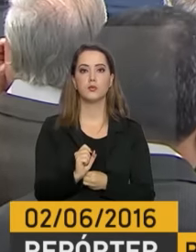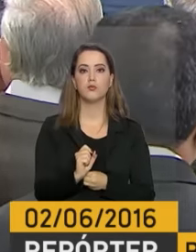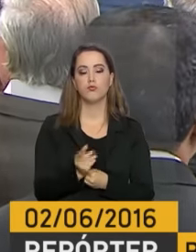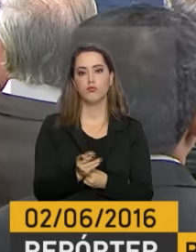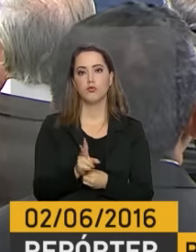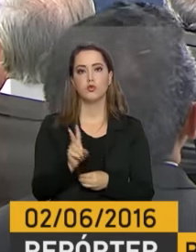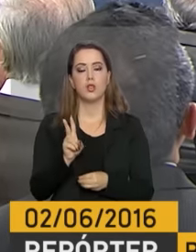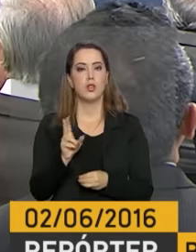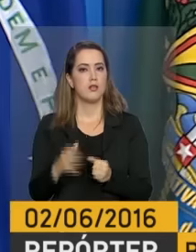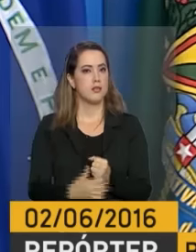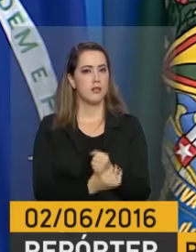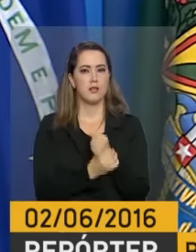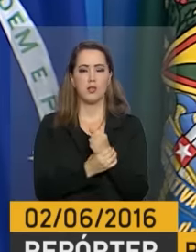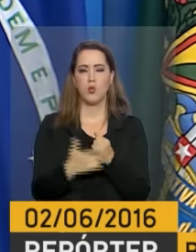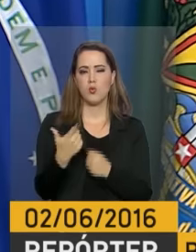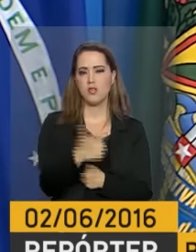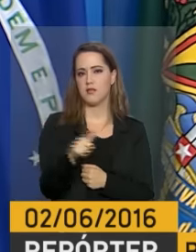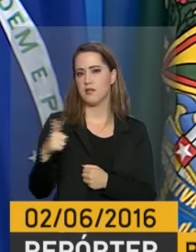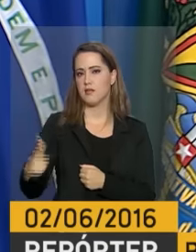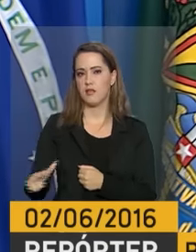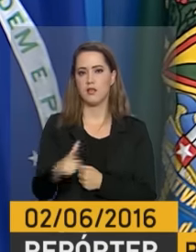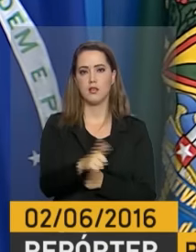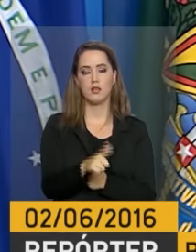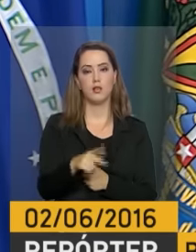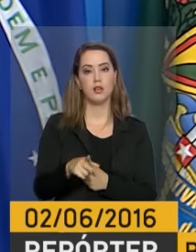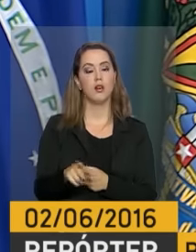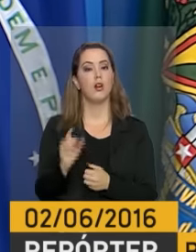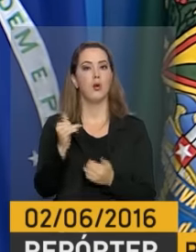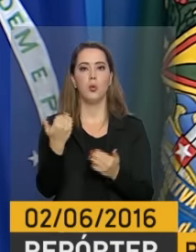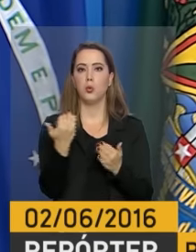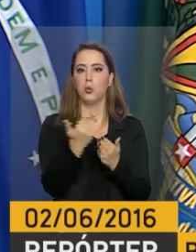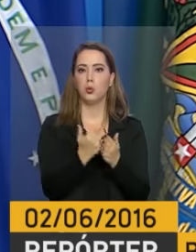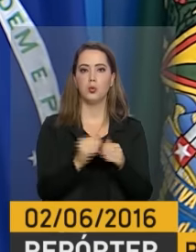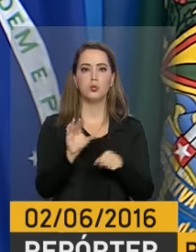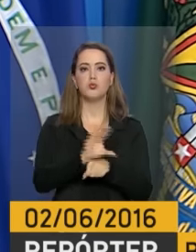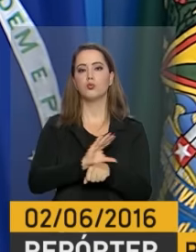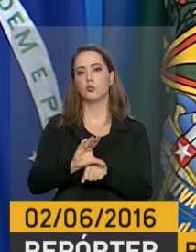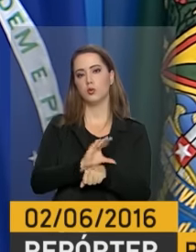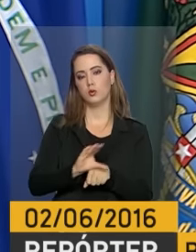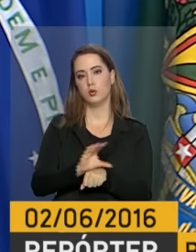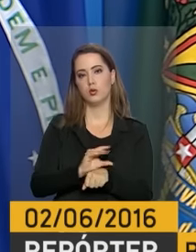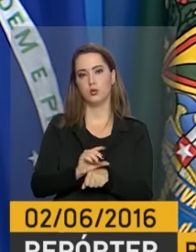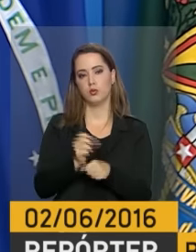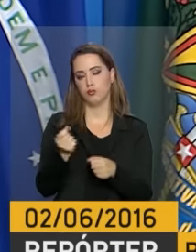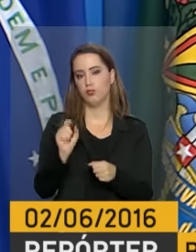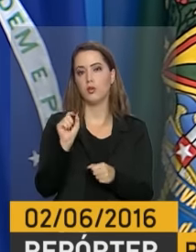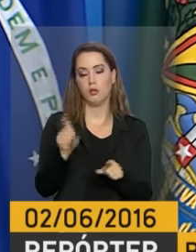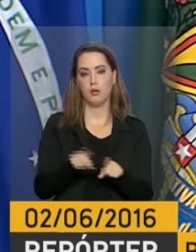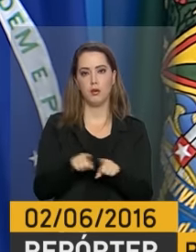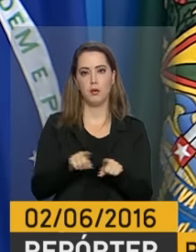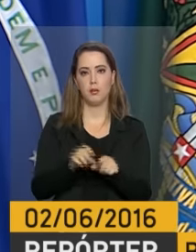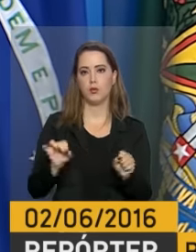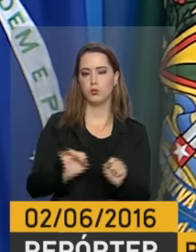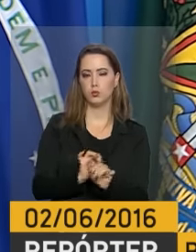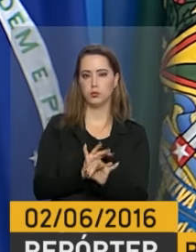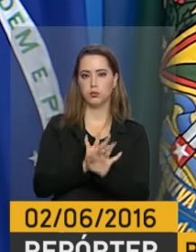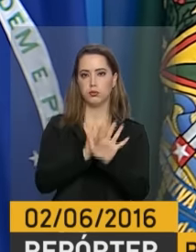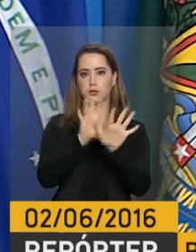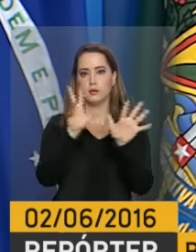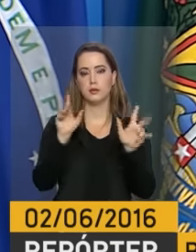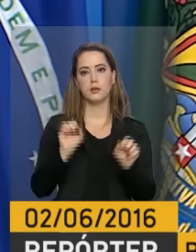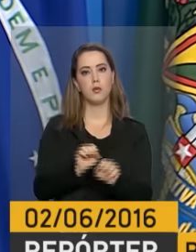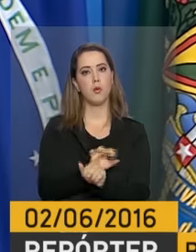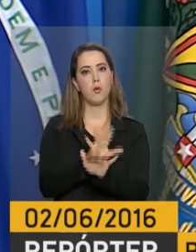guarida a outros pressupostos constitucionais, entre os quais o da transparência. Não é? Quando nós vamos lá ao artigo 37